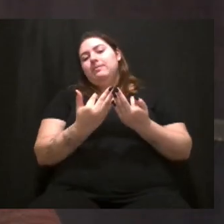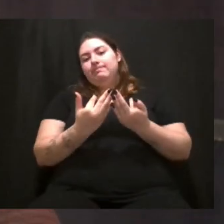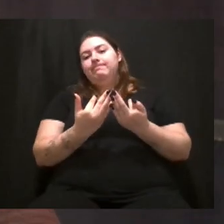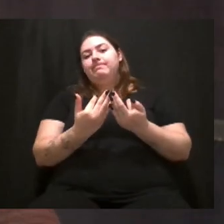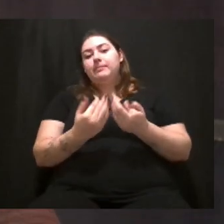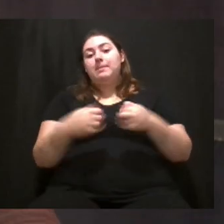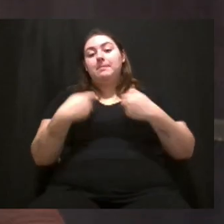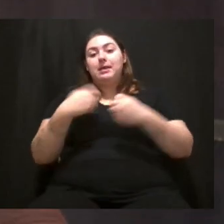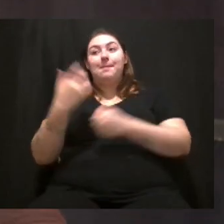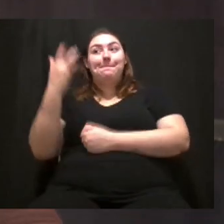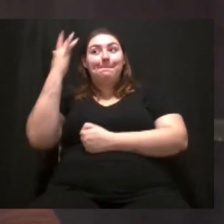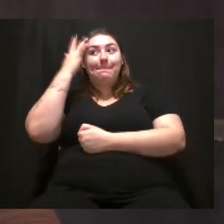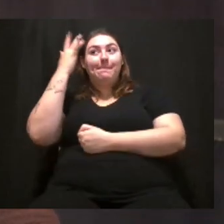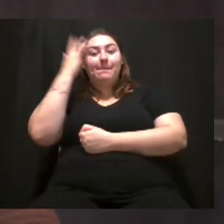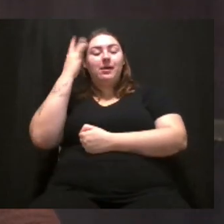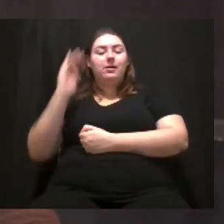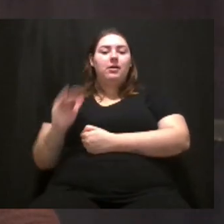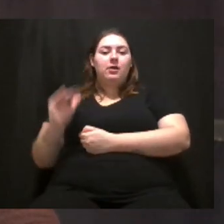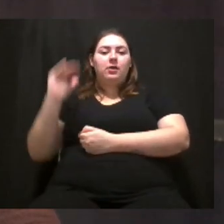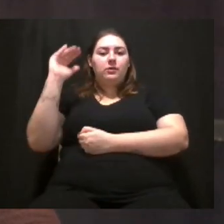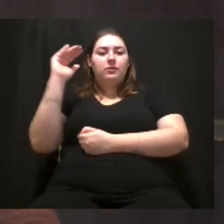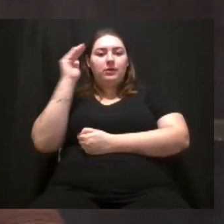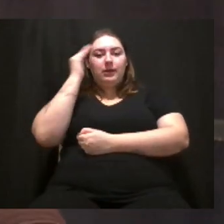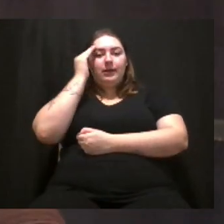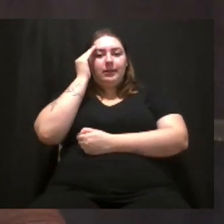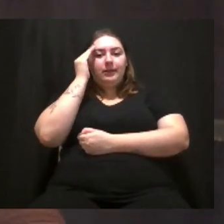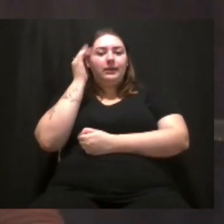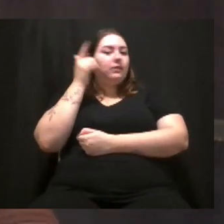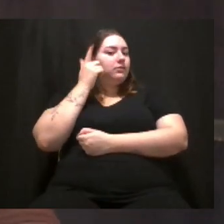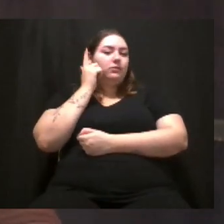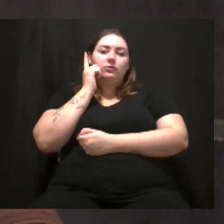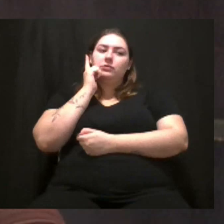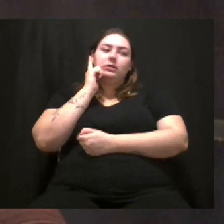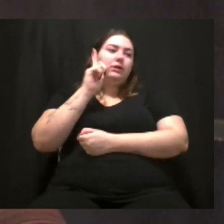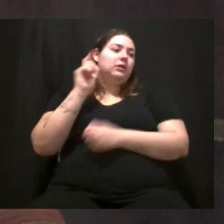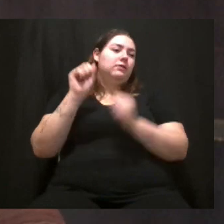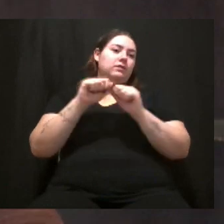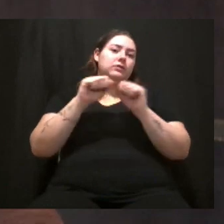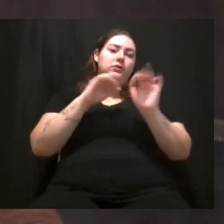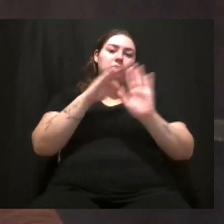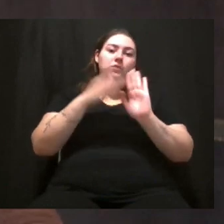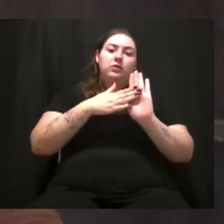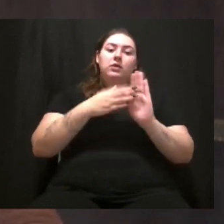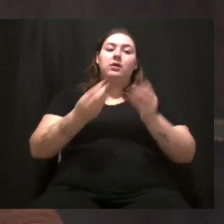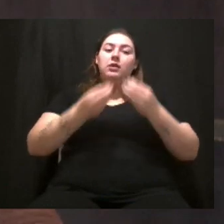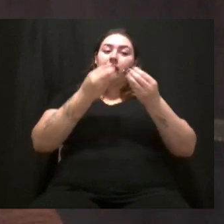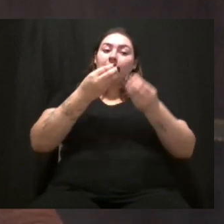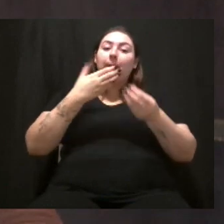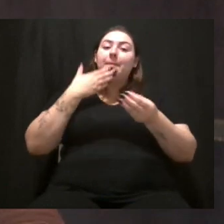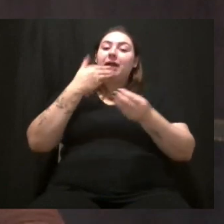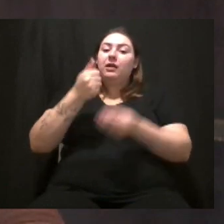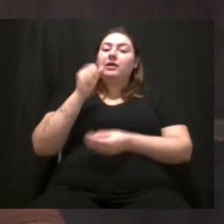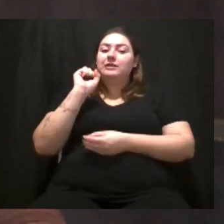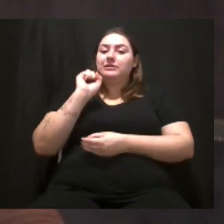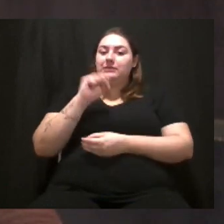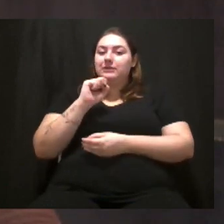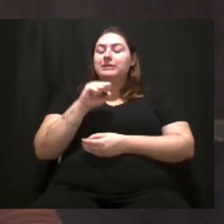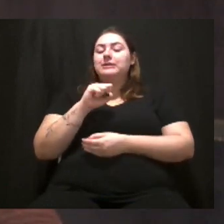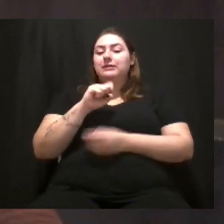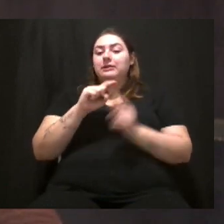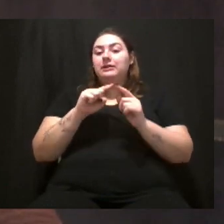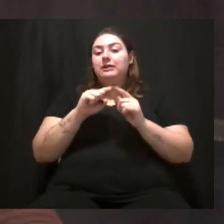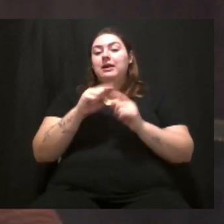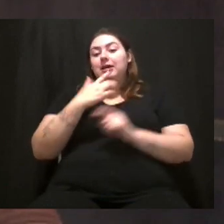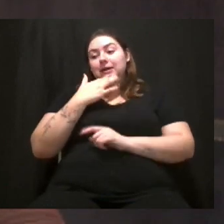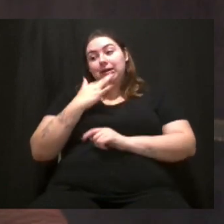né? Entender que não vai ser possível fazer tudo, ele vai fazer seu melhor, vai deixar muita coisa cair. A criança vai ter